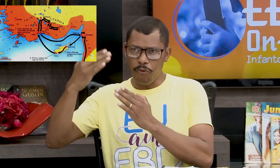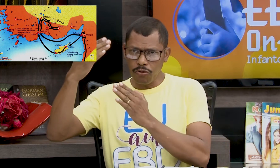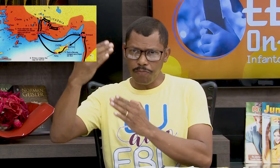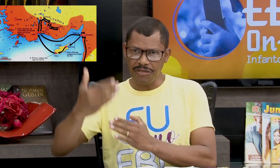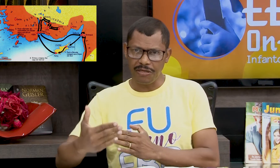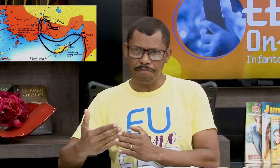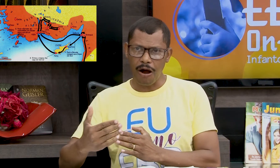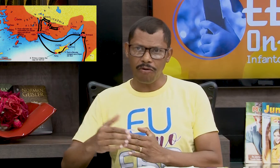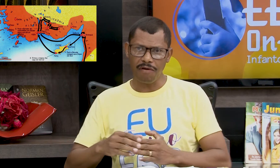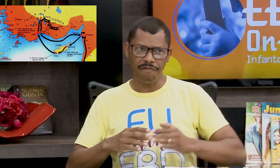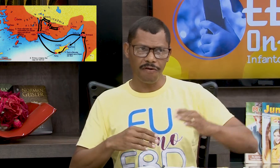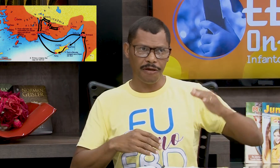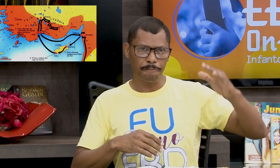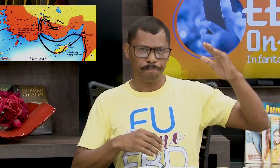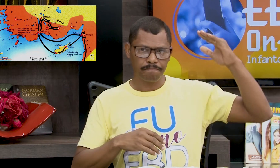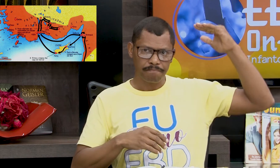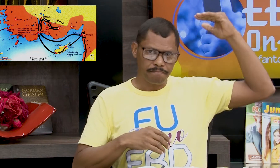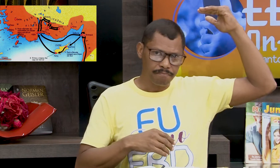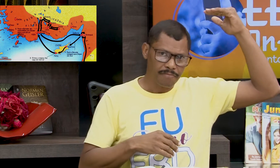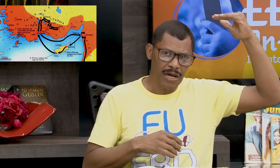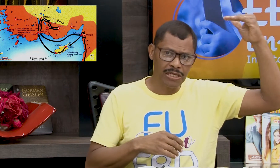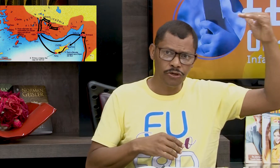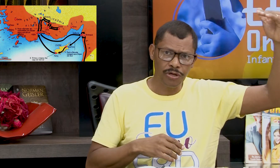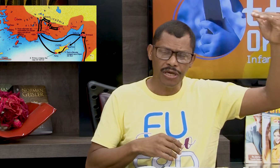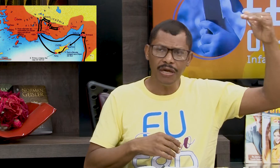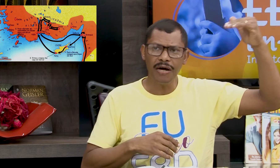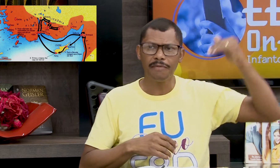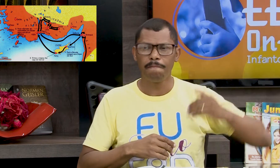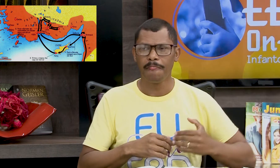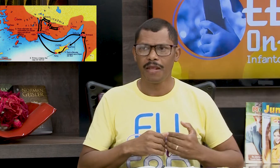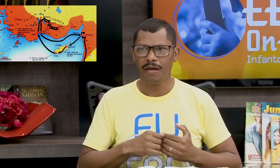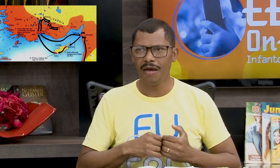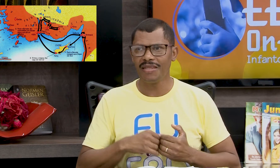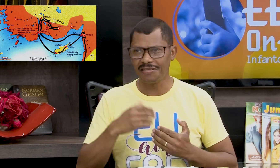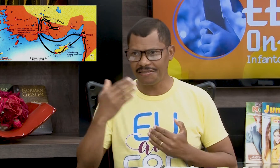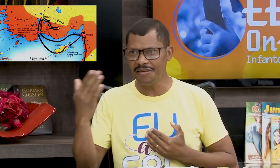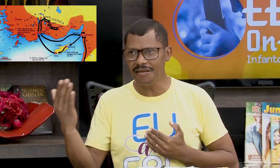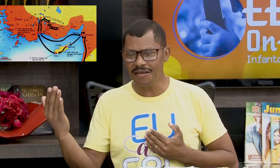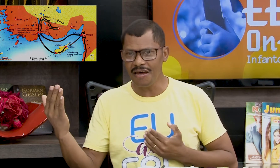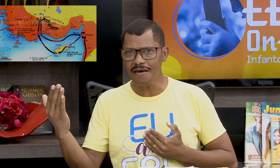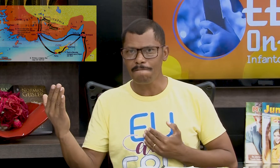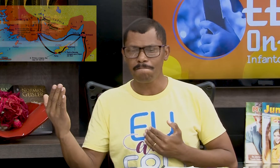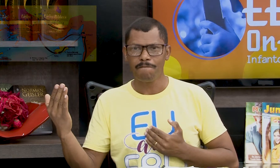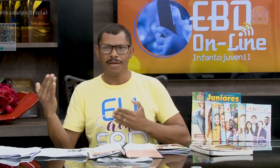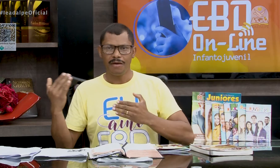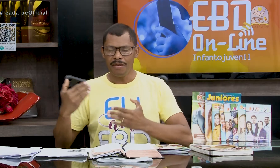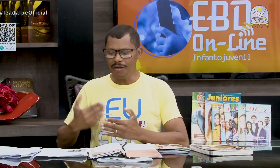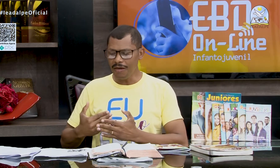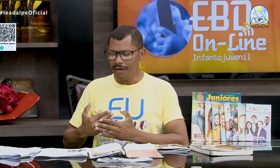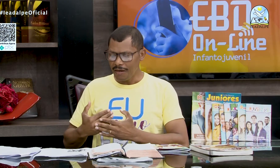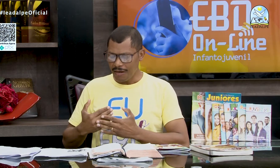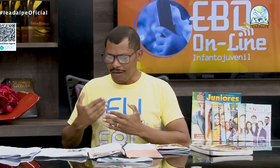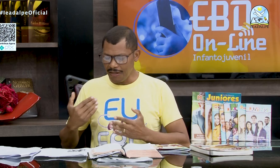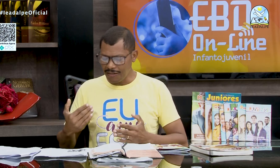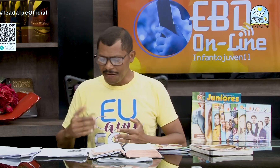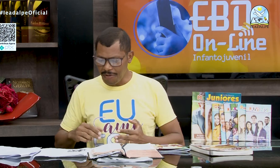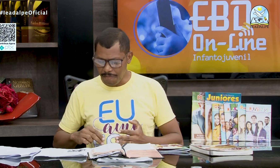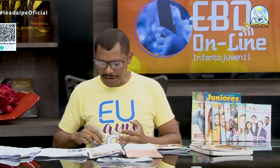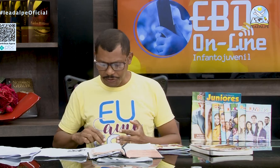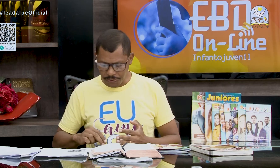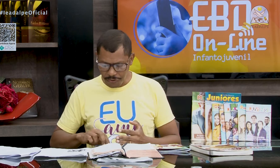é o ponto principal que foi Antioquia é da Síria né e